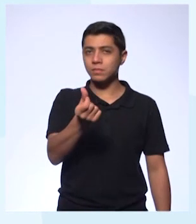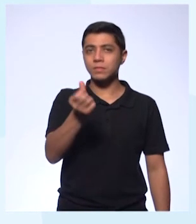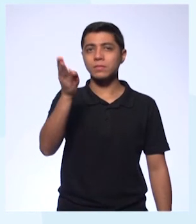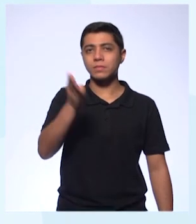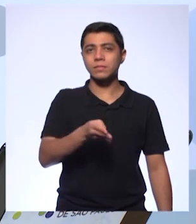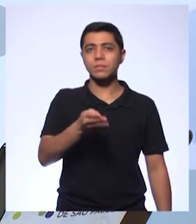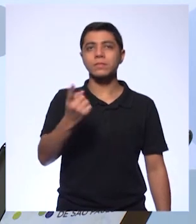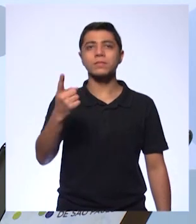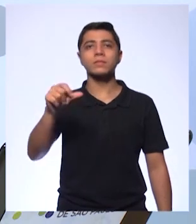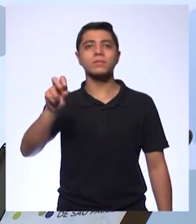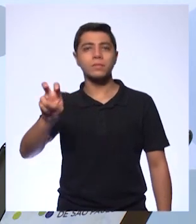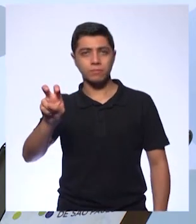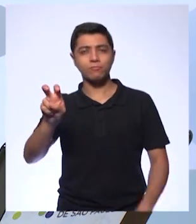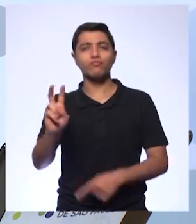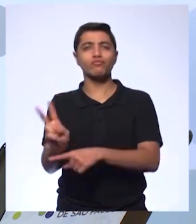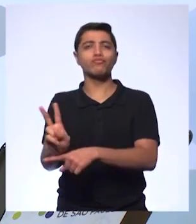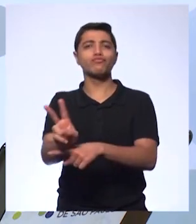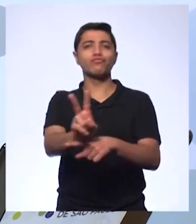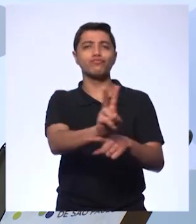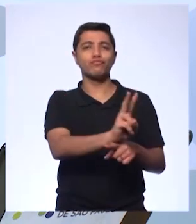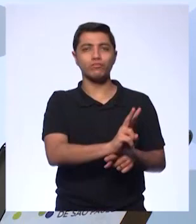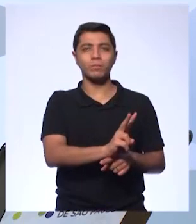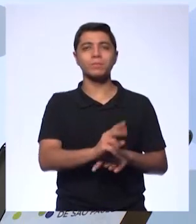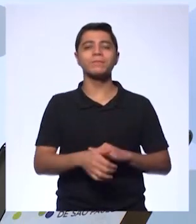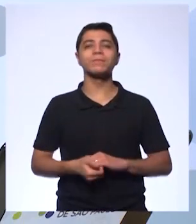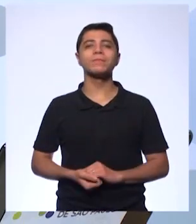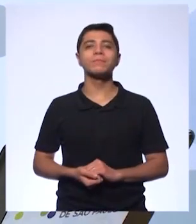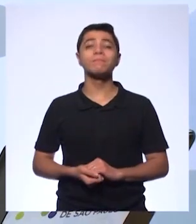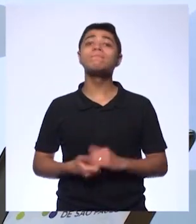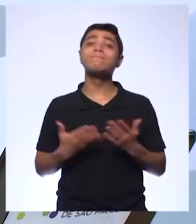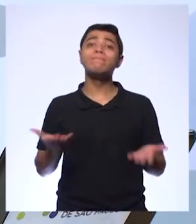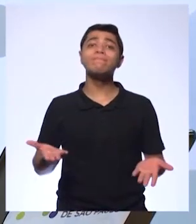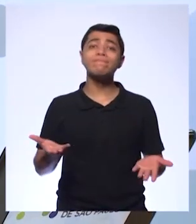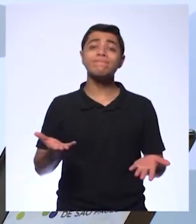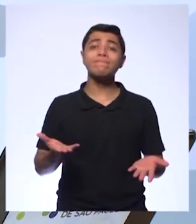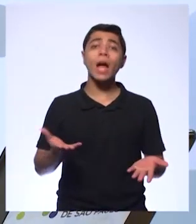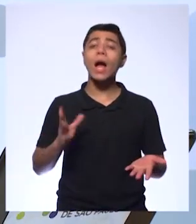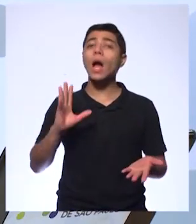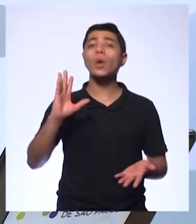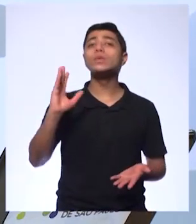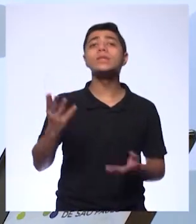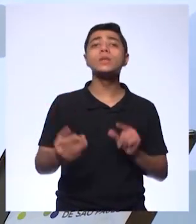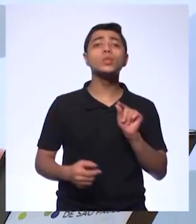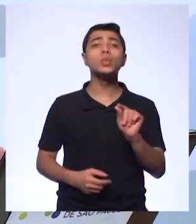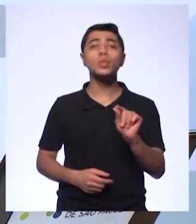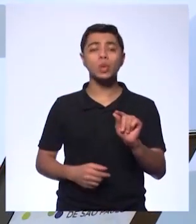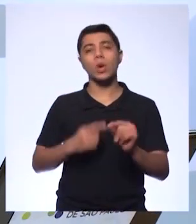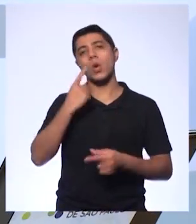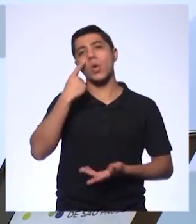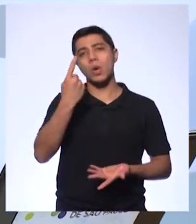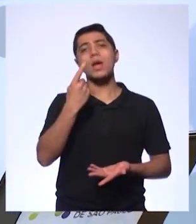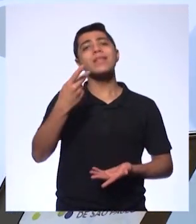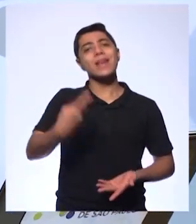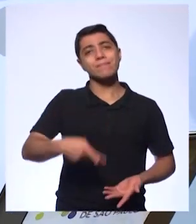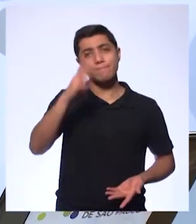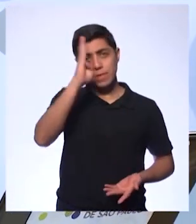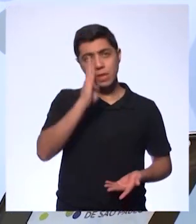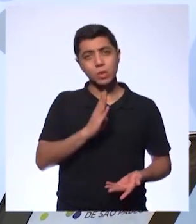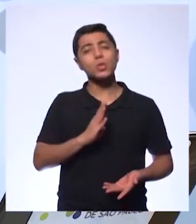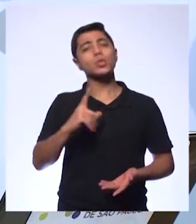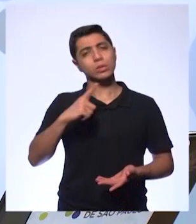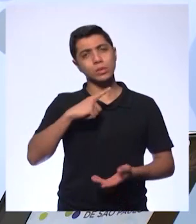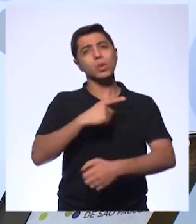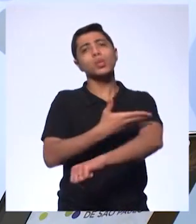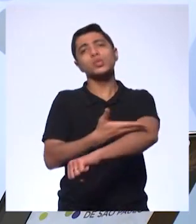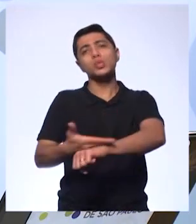56/195. Então, na realidade, o que acontece? A gente tem que observar que nós temos desastres naturais que são comuns aqui no Brasil, que são desastres